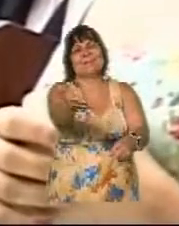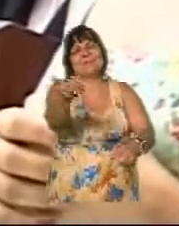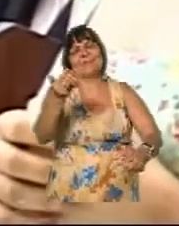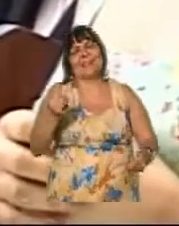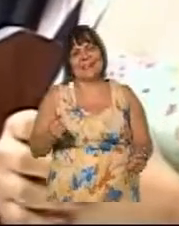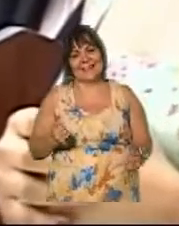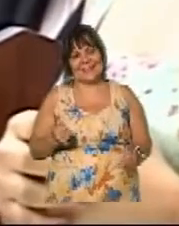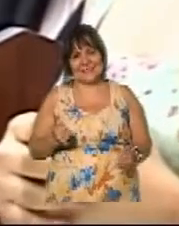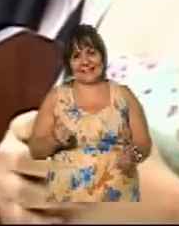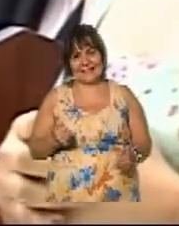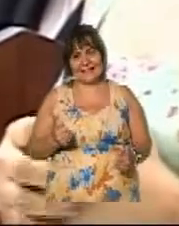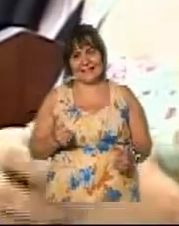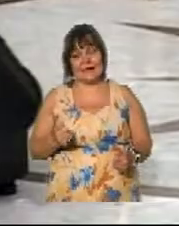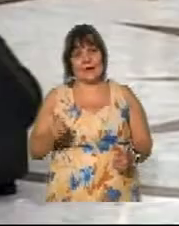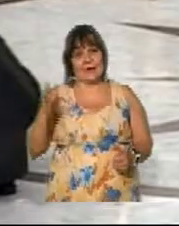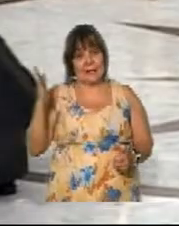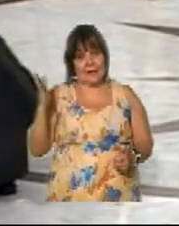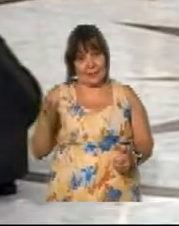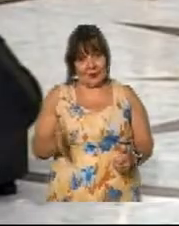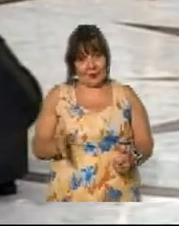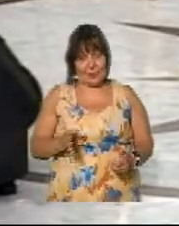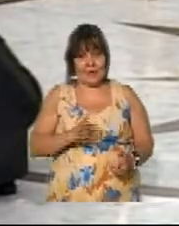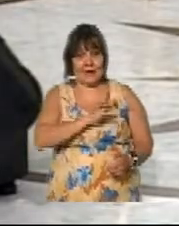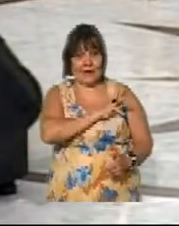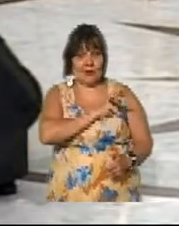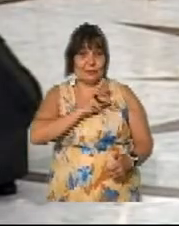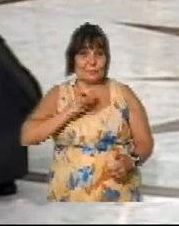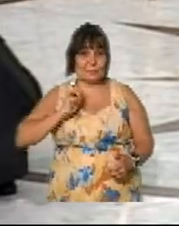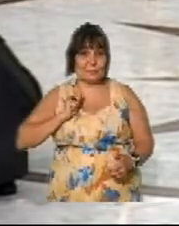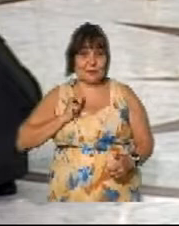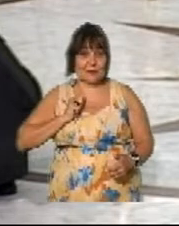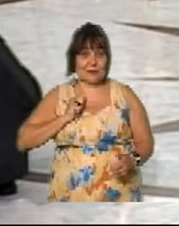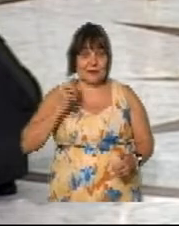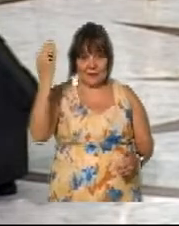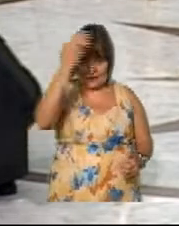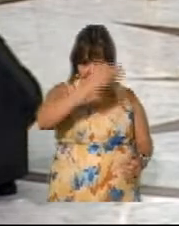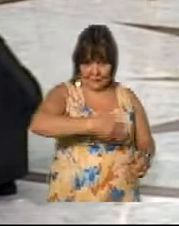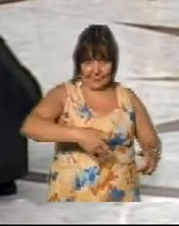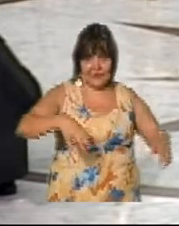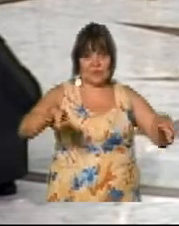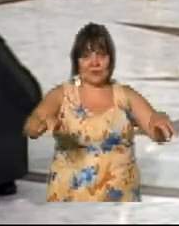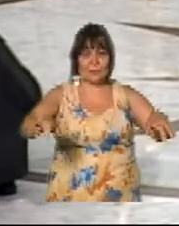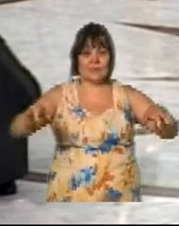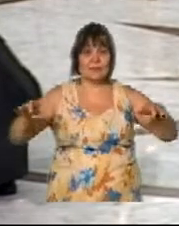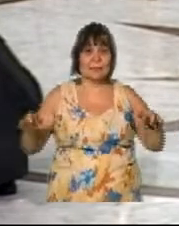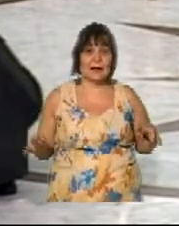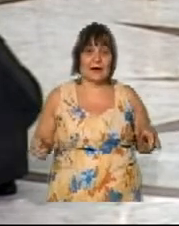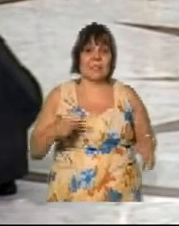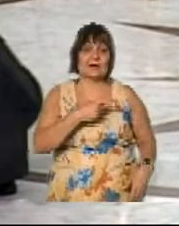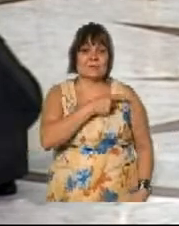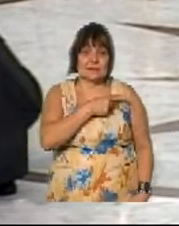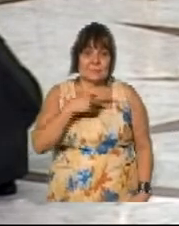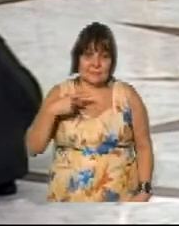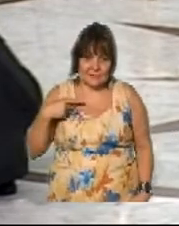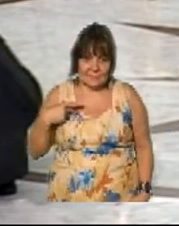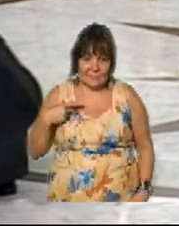Nós vamos agora, aqui na frente, os bispos da igreja vão estar aqui comigo. Pastoras que quiserem, né? E nós